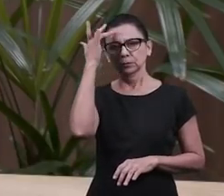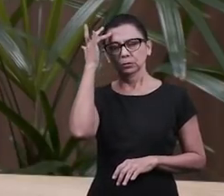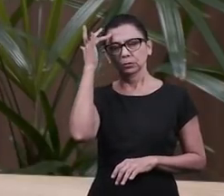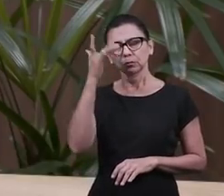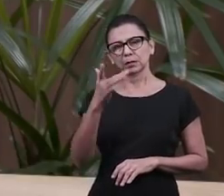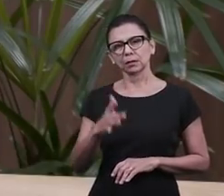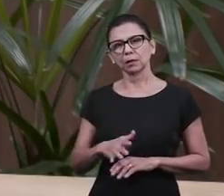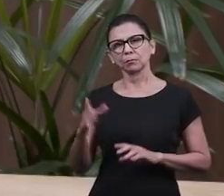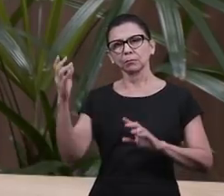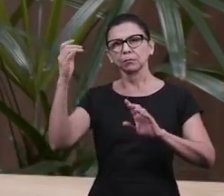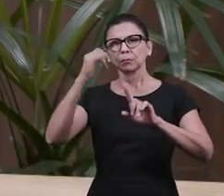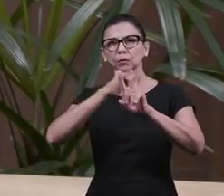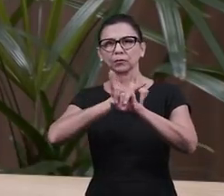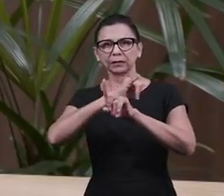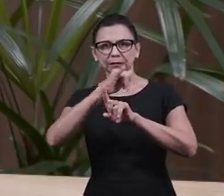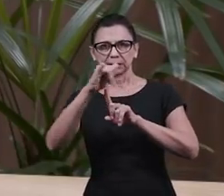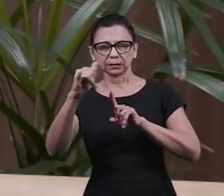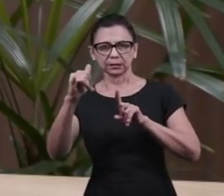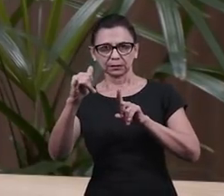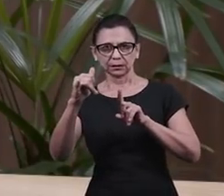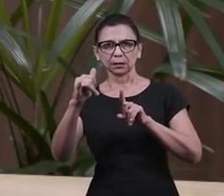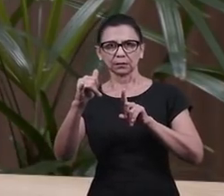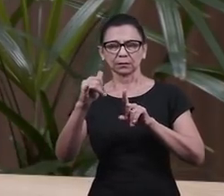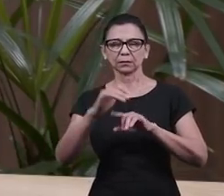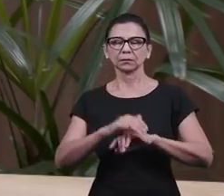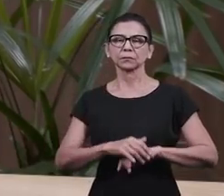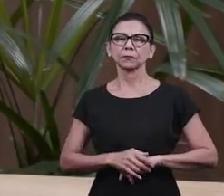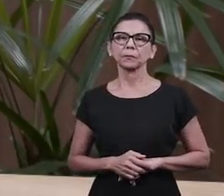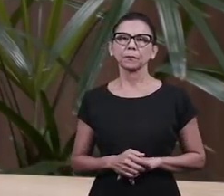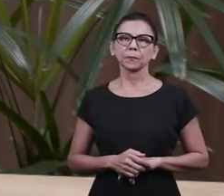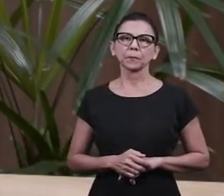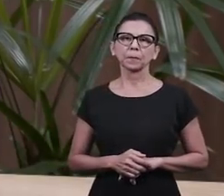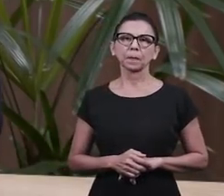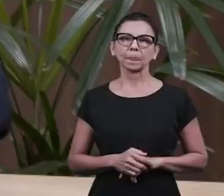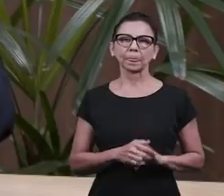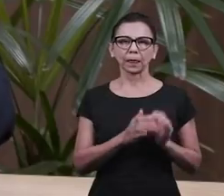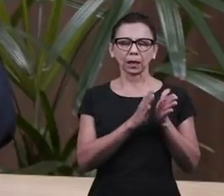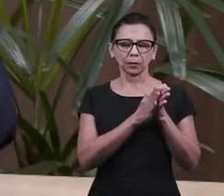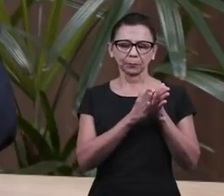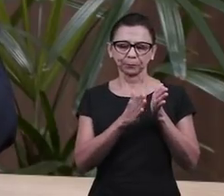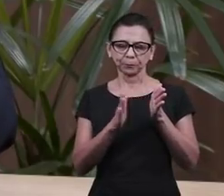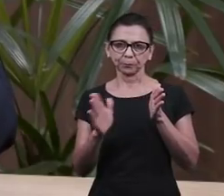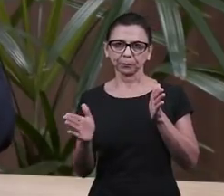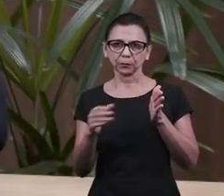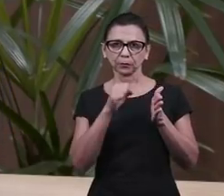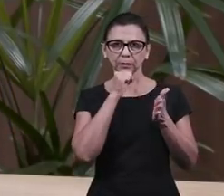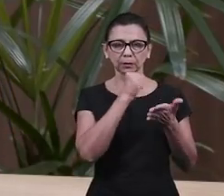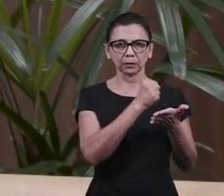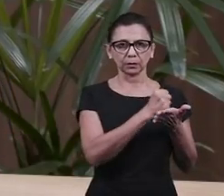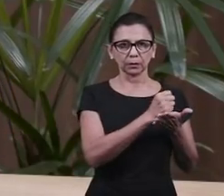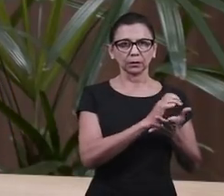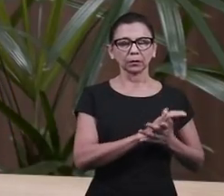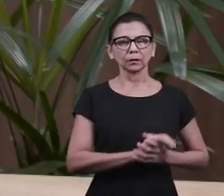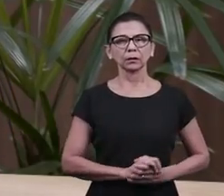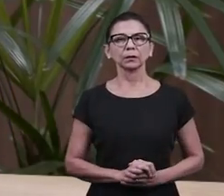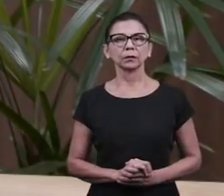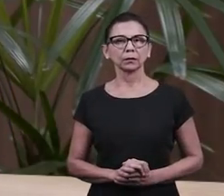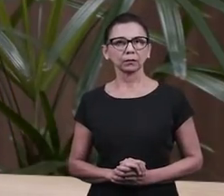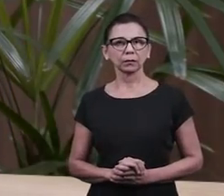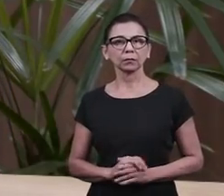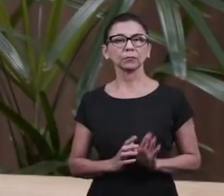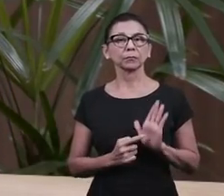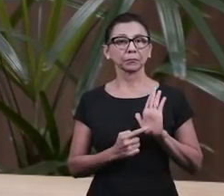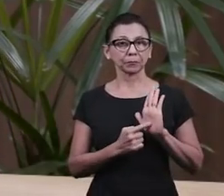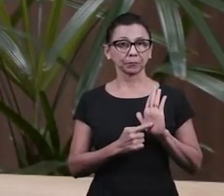profecia, todas as profecias, todas não, né? Mas mostrar que no Velho Testamento, essa é a expressão, mostrar que no